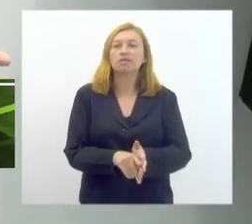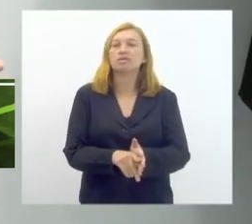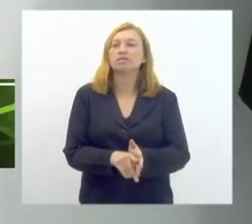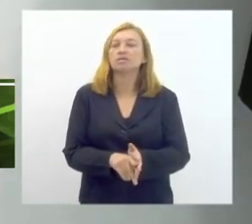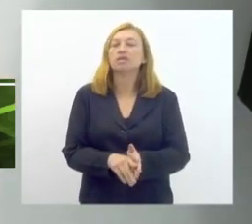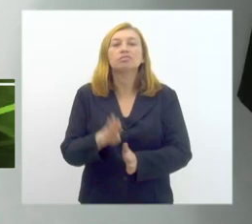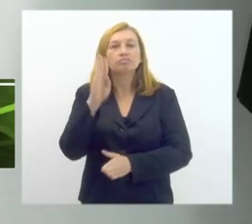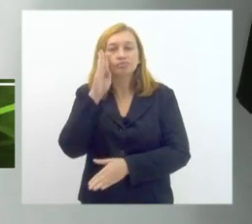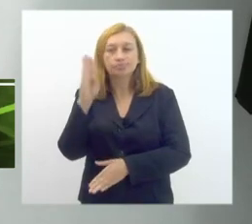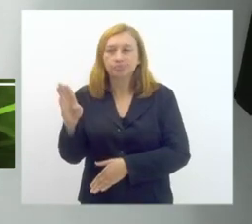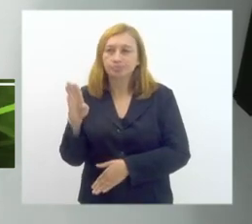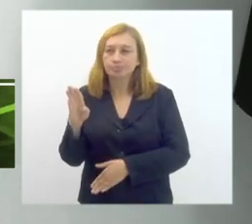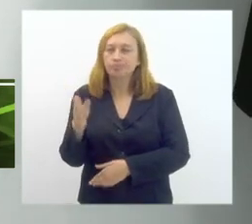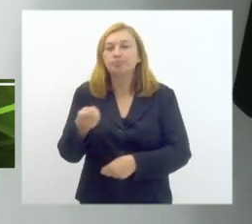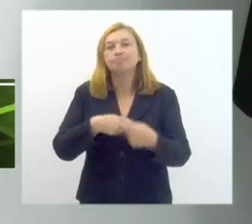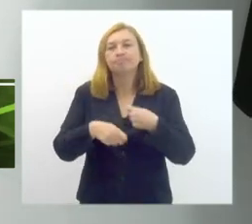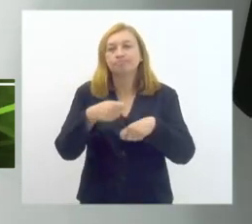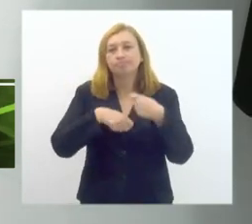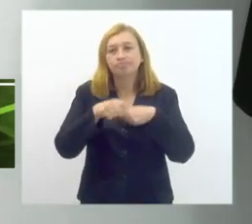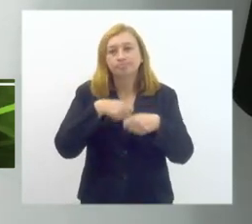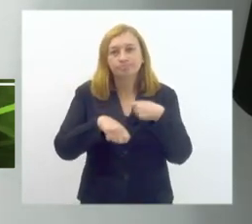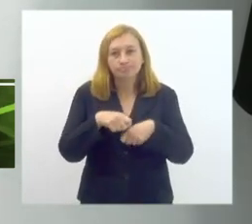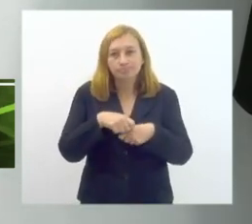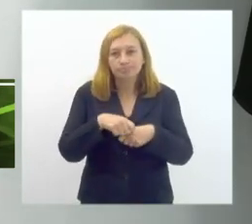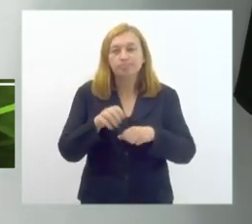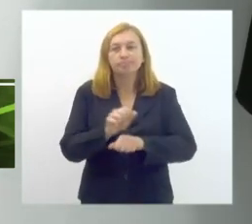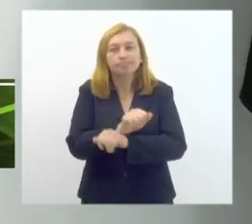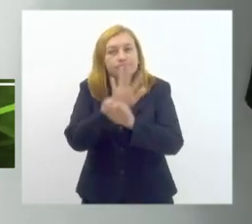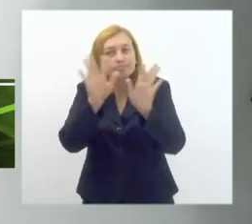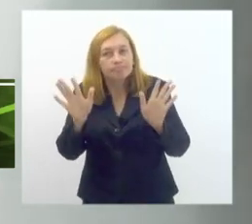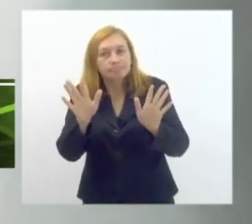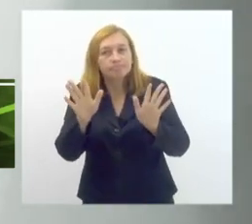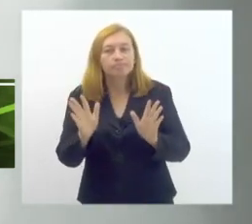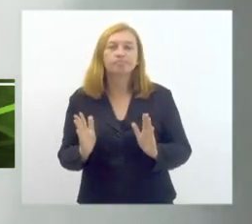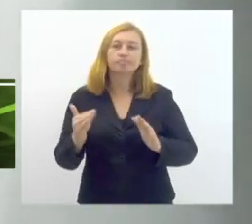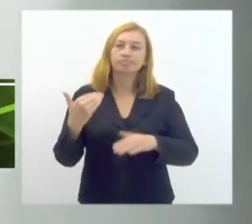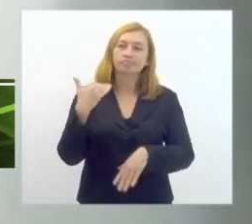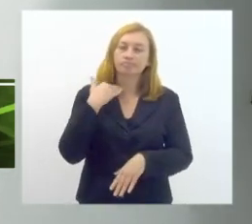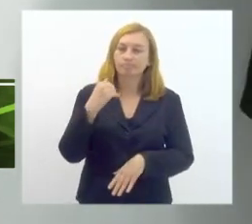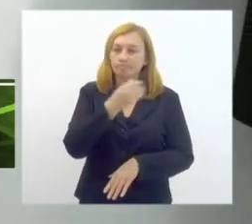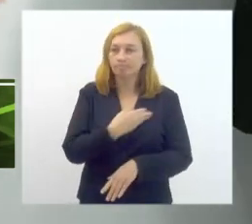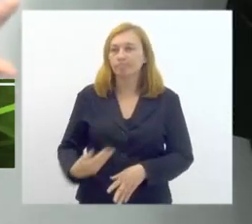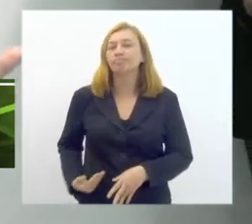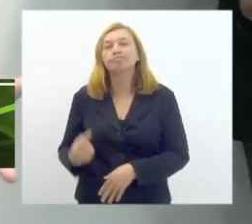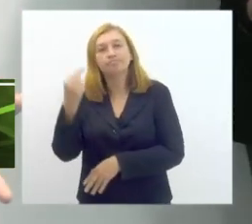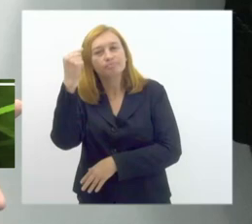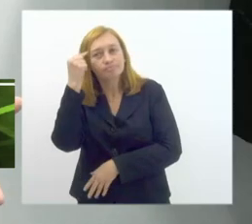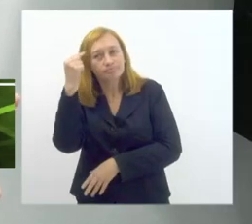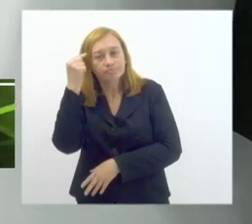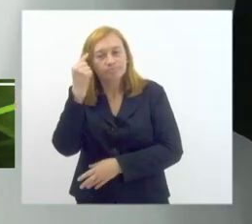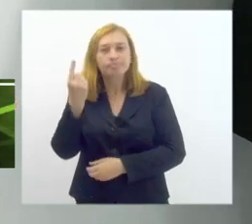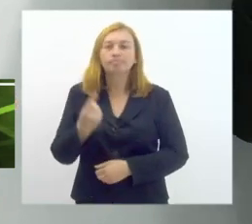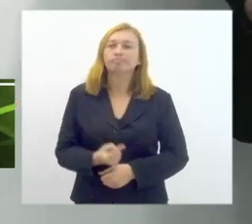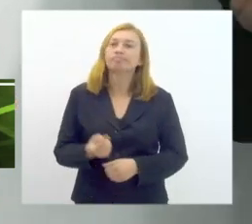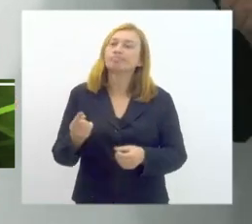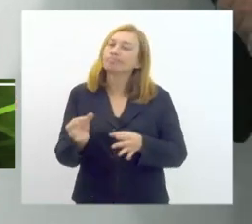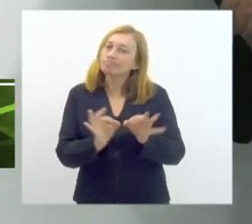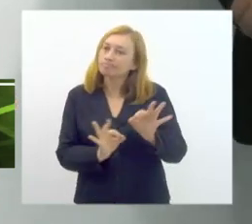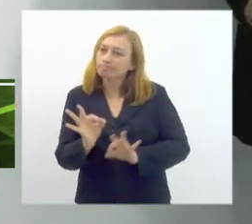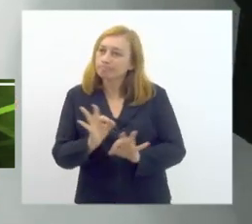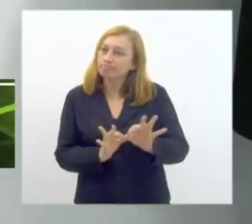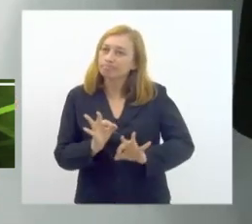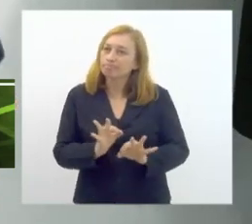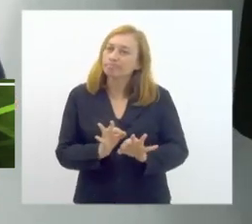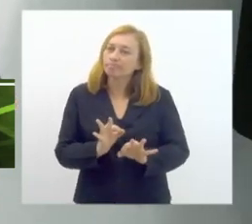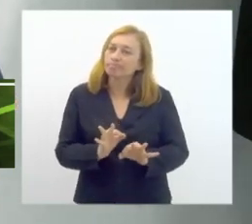e, principalmente, uma economia e transparência aos cofres públicos, a gente pensou nesse projeto, e